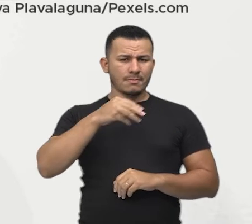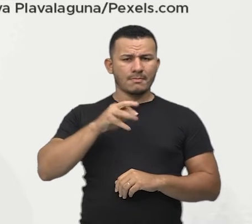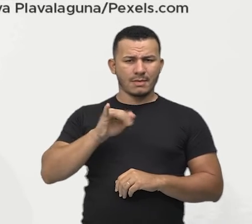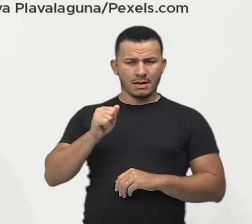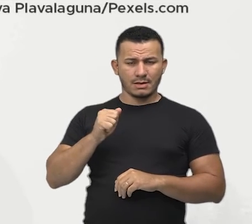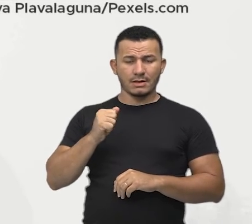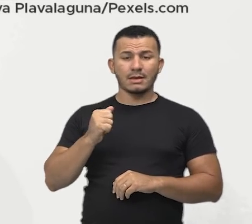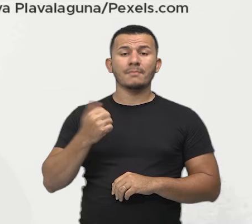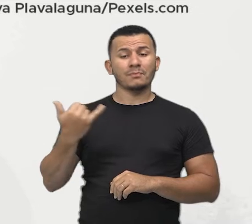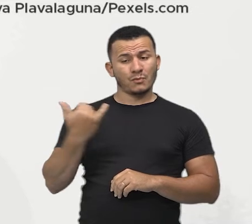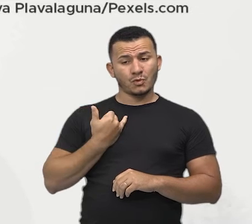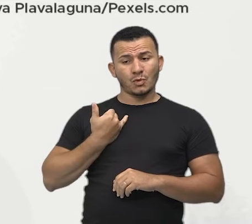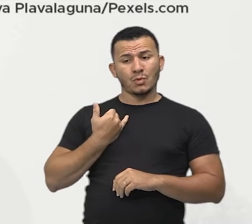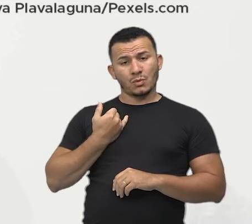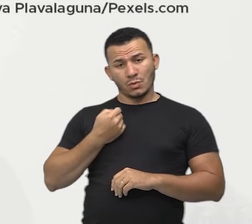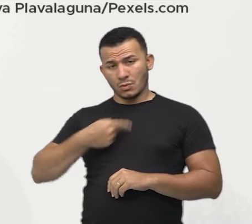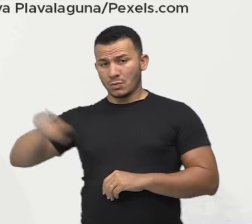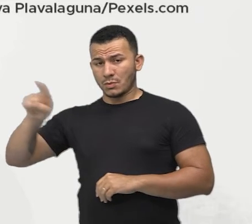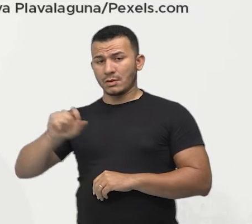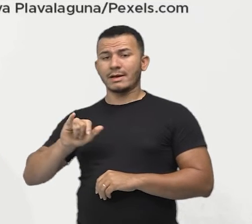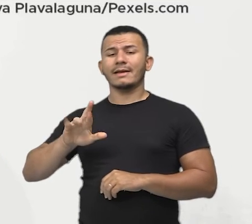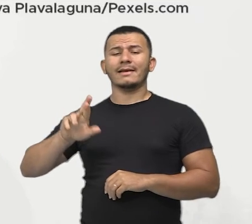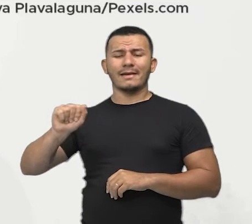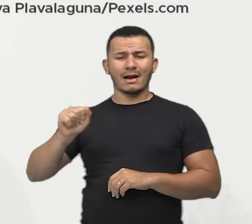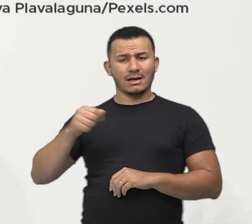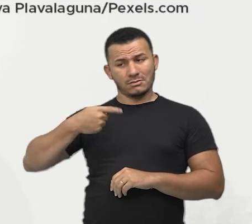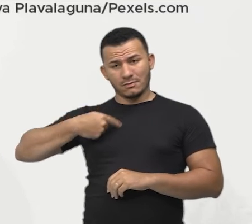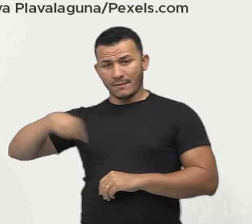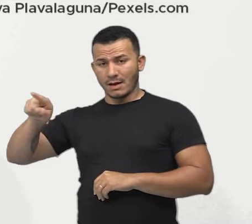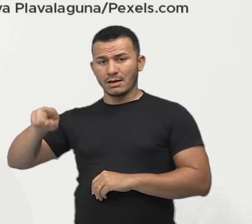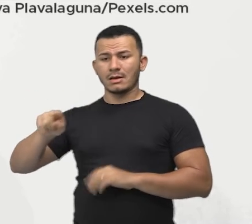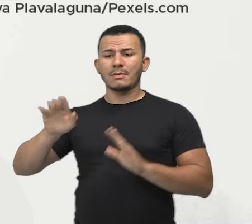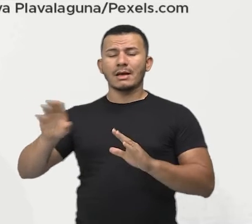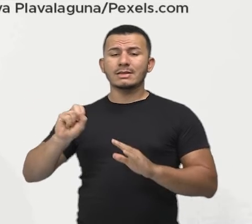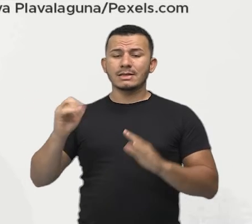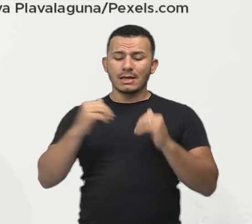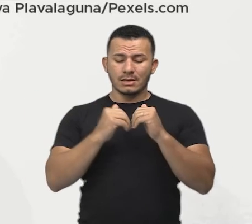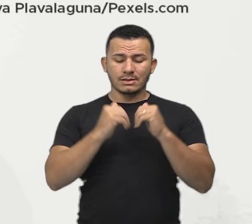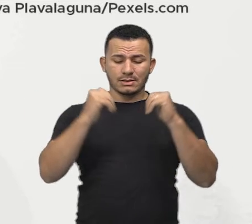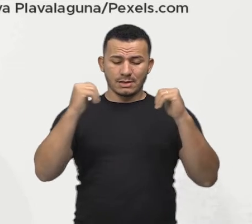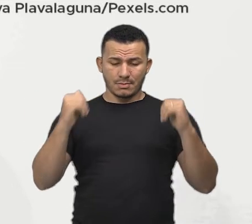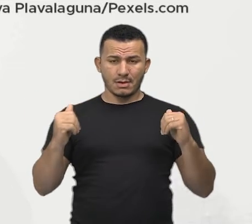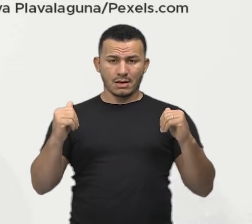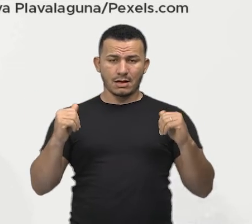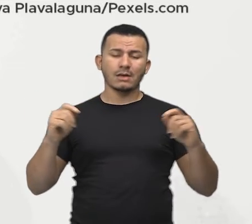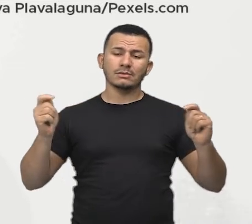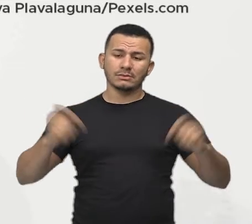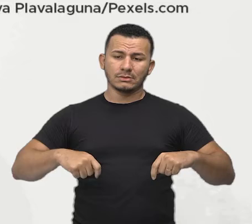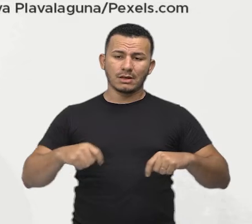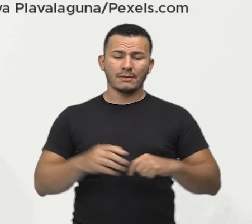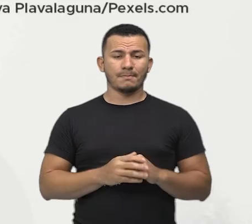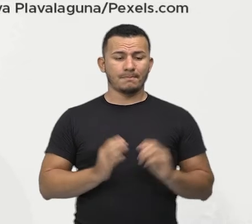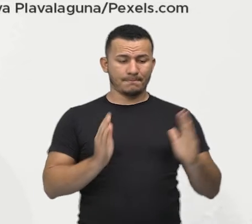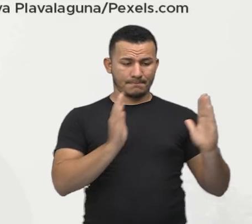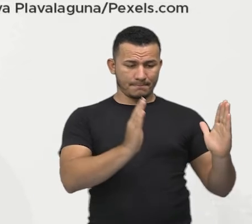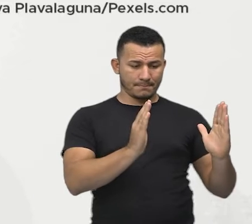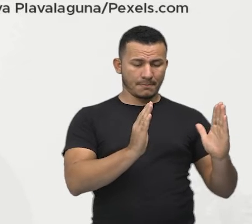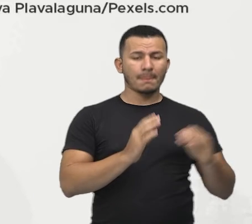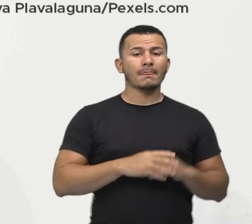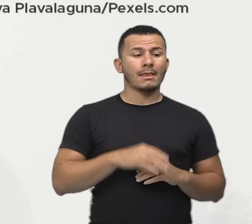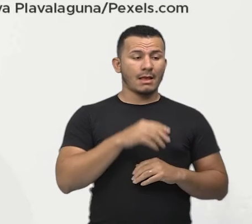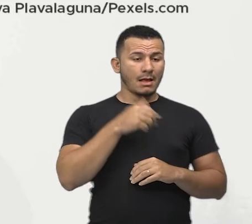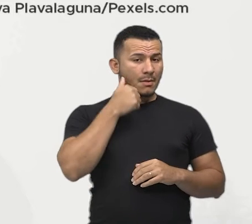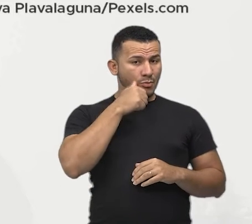para vocês. Observem que aqui eu tenho duas orações. Se eu fosse dividir, este enunciado, eu poderia ter